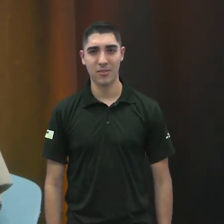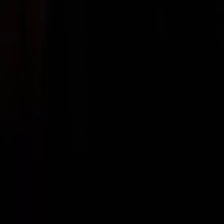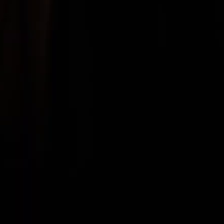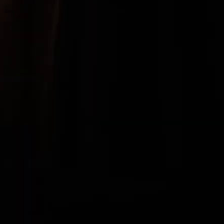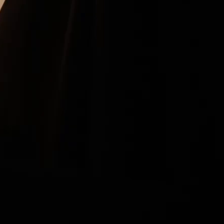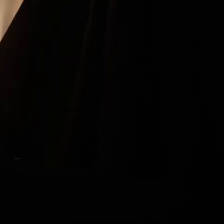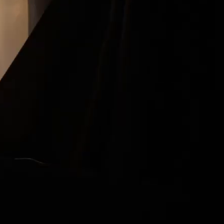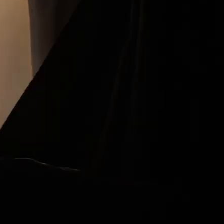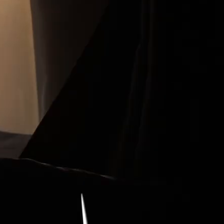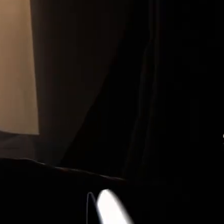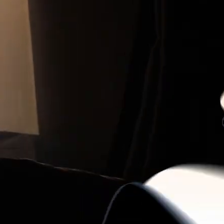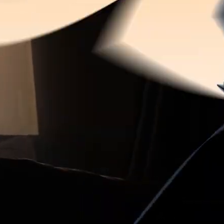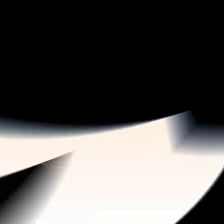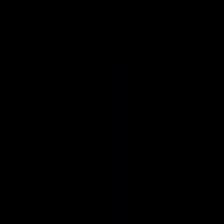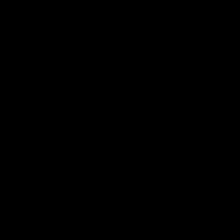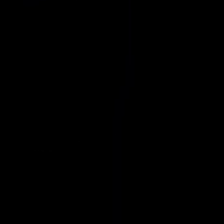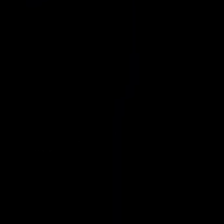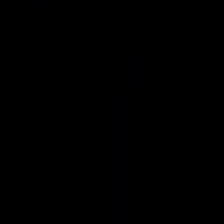realizada.